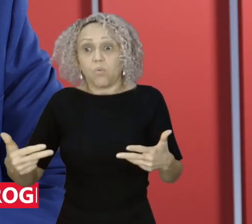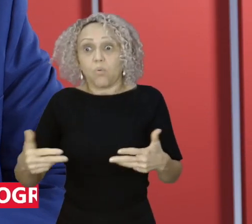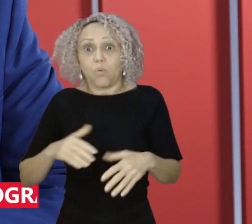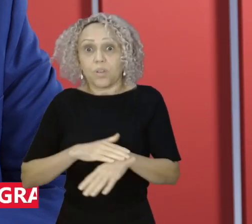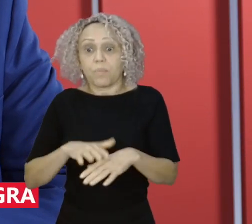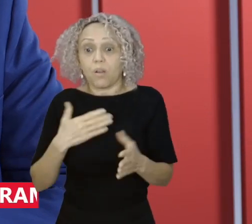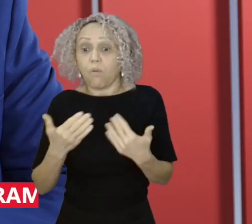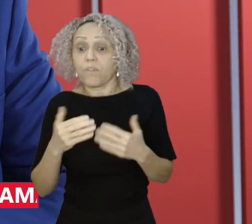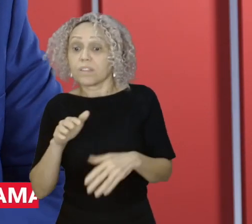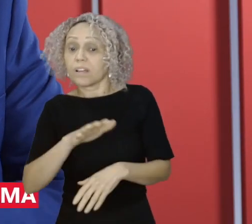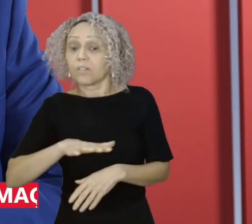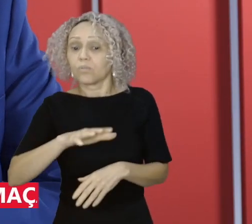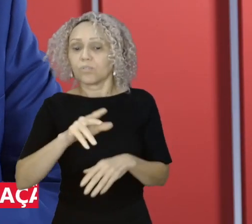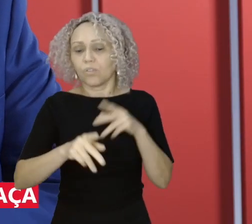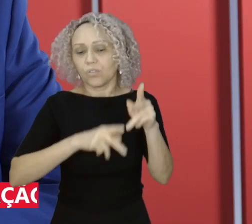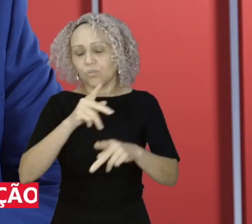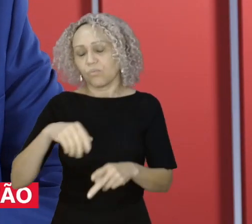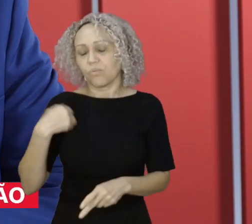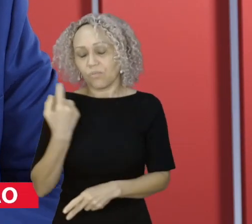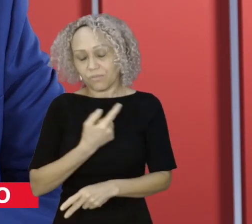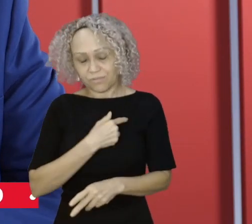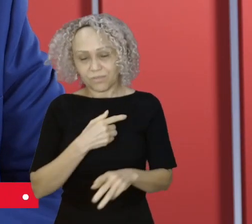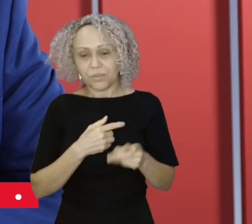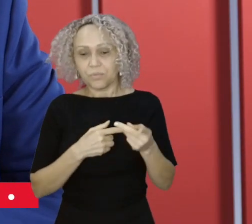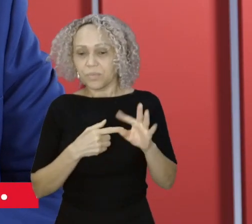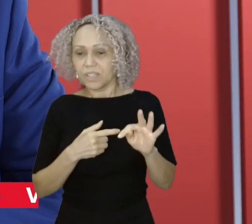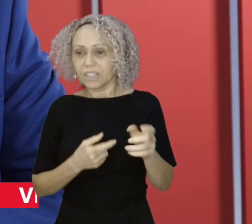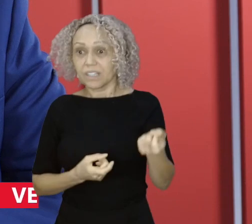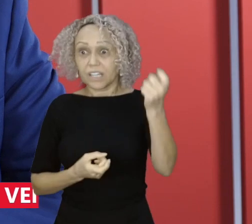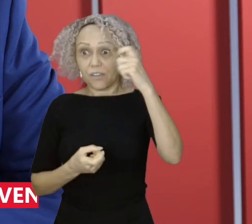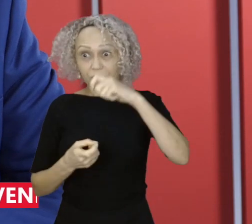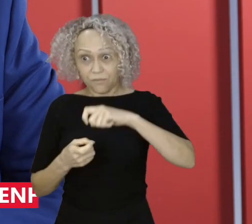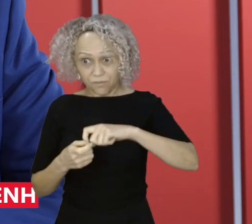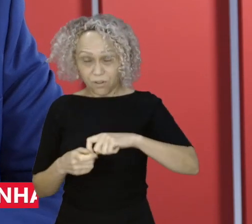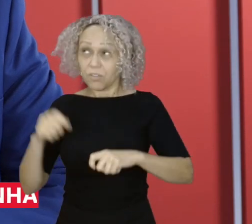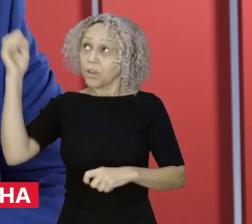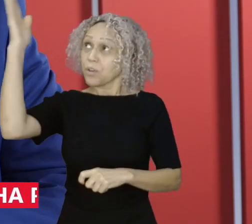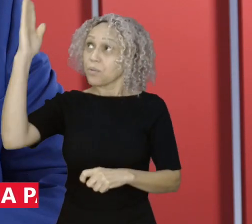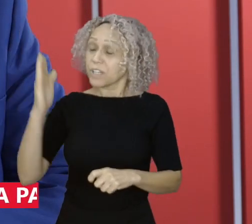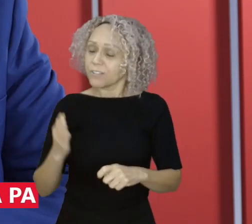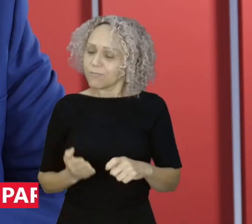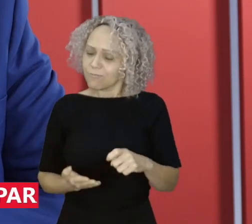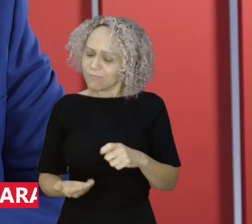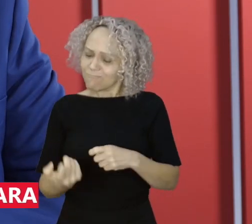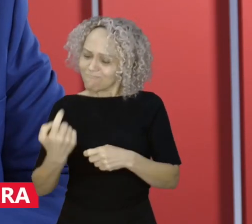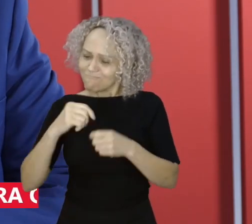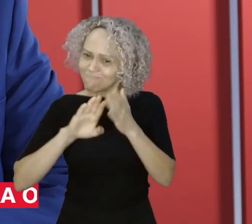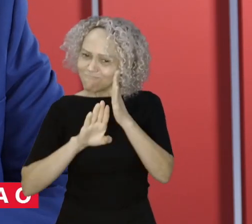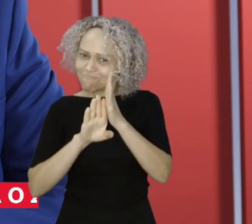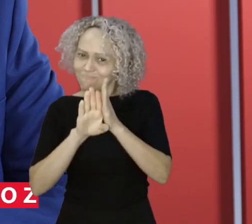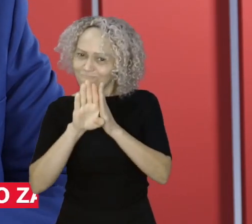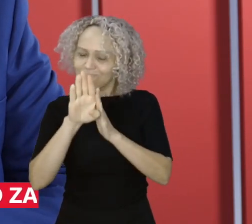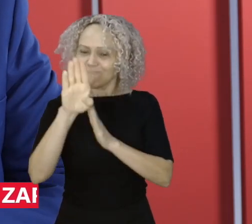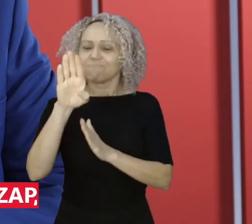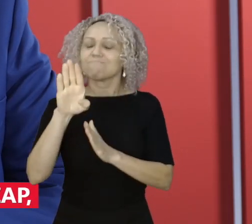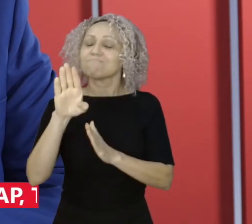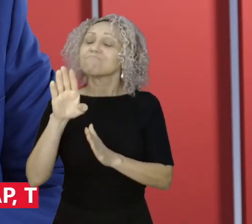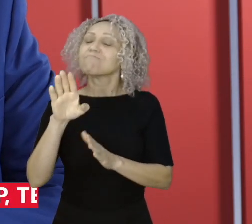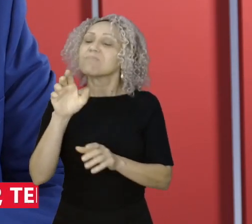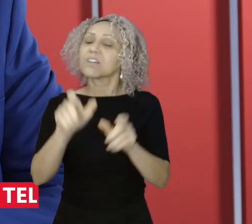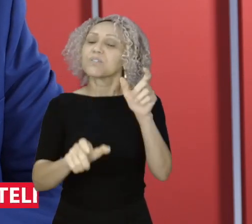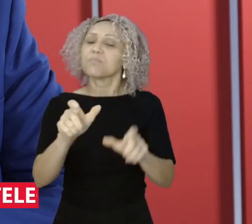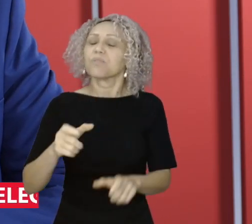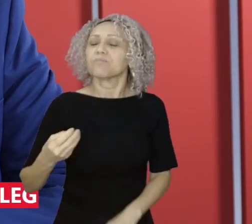de volta, o Brasil de novo toma os rumos para que a vida do povo seja mais digna. Prazer grande estar aqui com